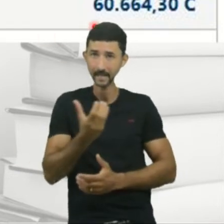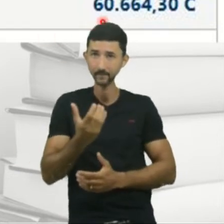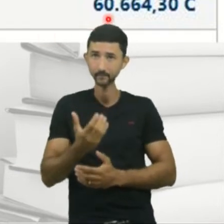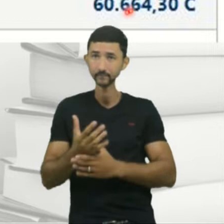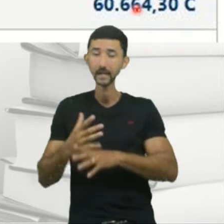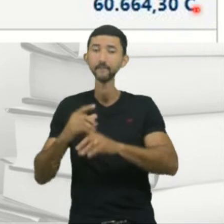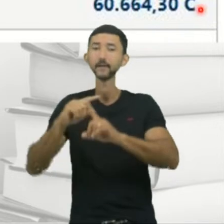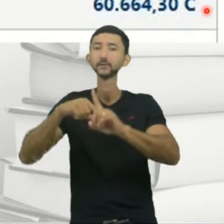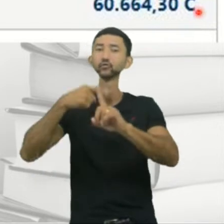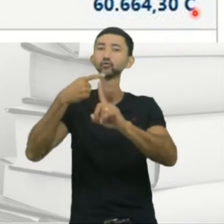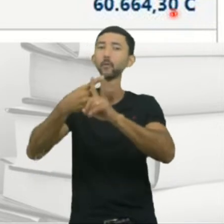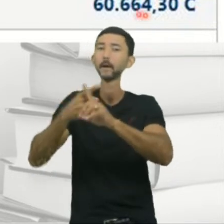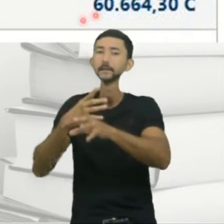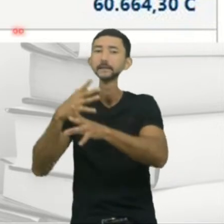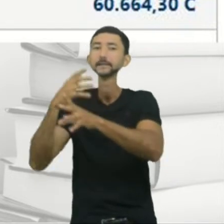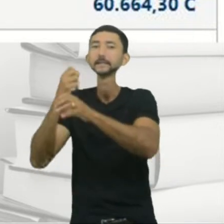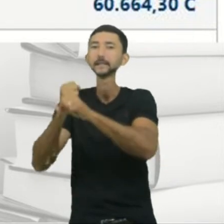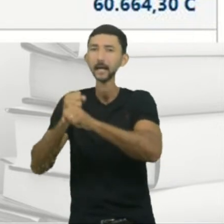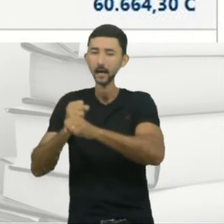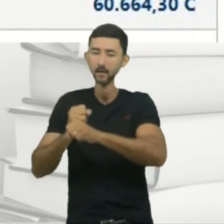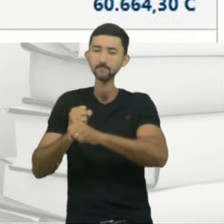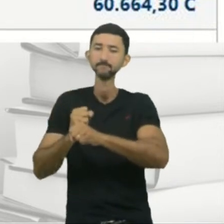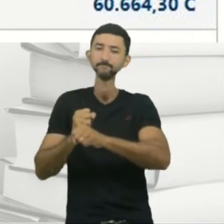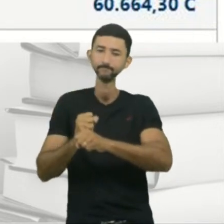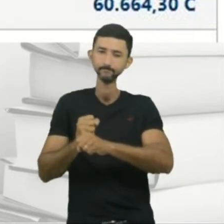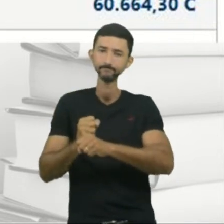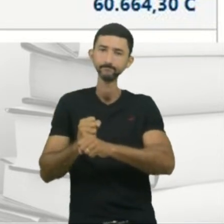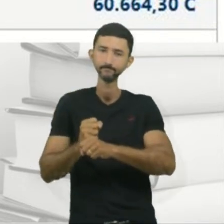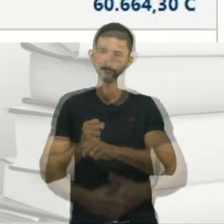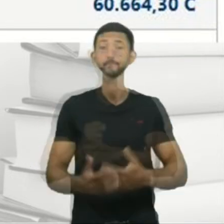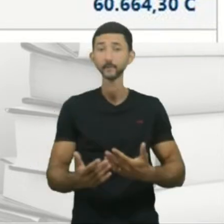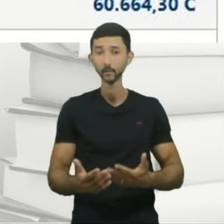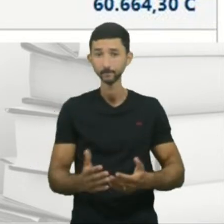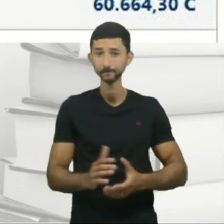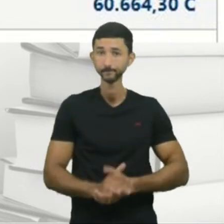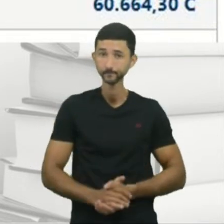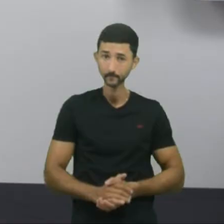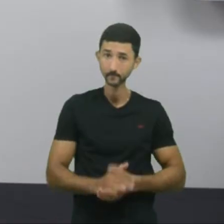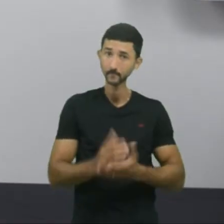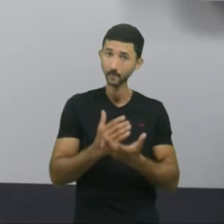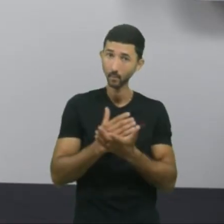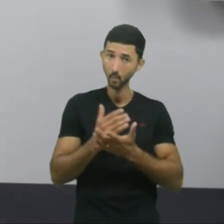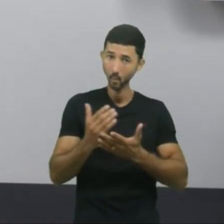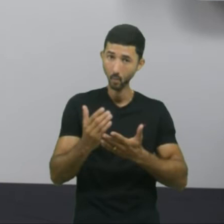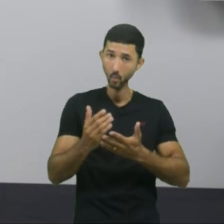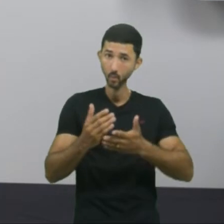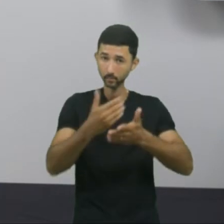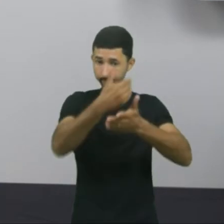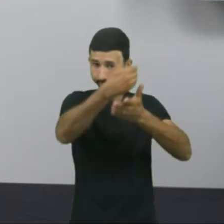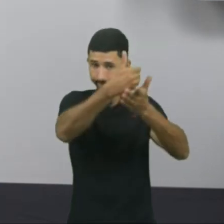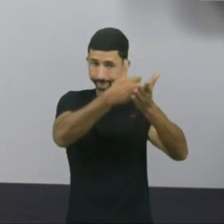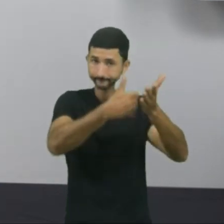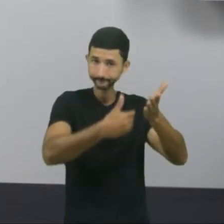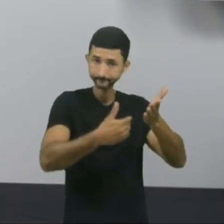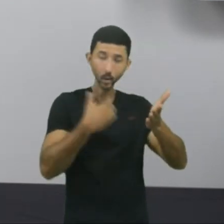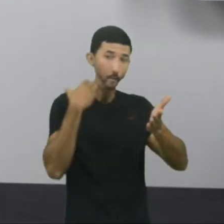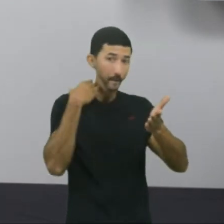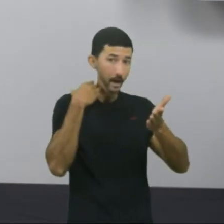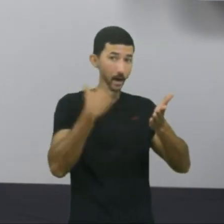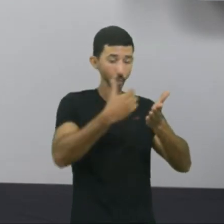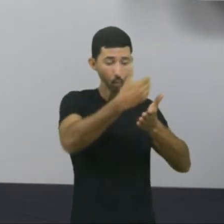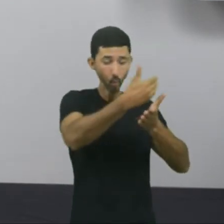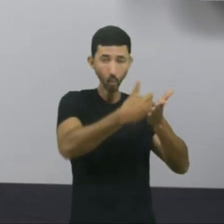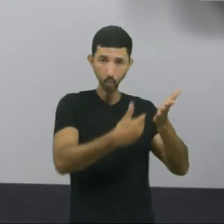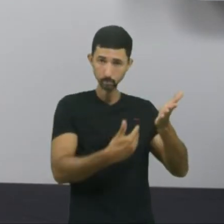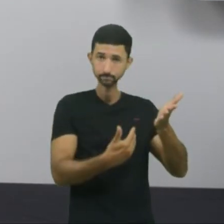um crédito de 21 centavos, o que modifica o valor final novamente, tá? A partir desse extrato bancário que eu acabei de